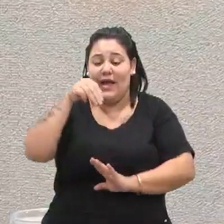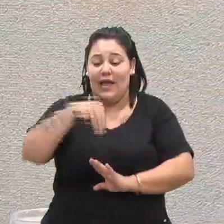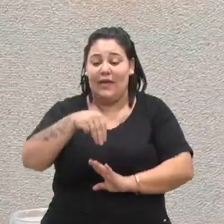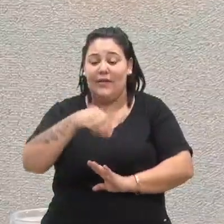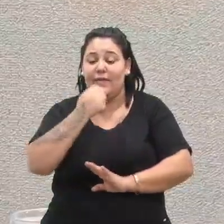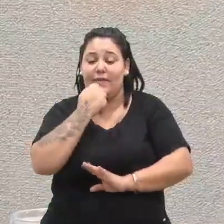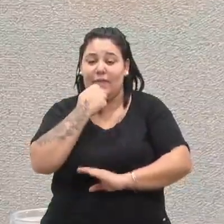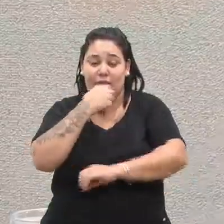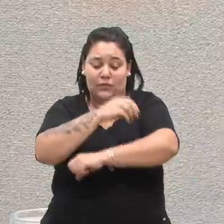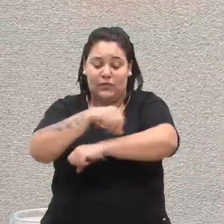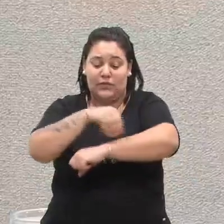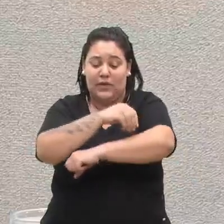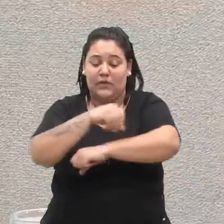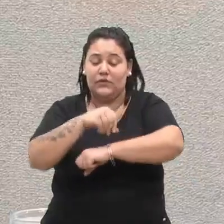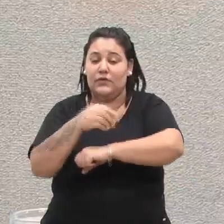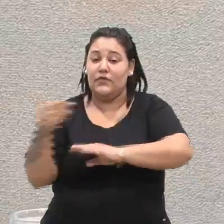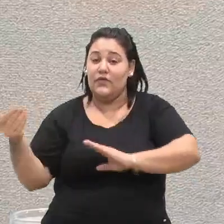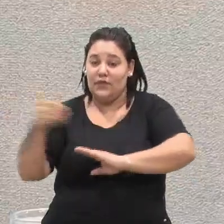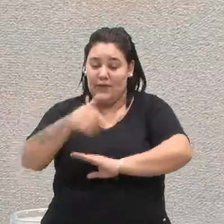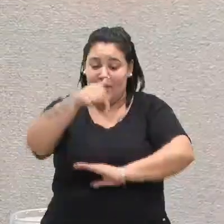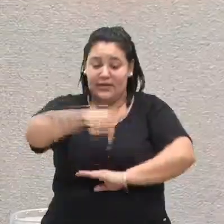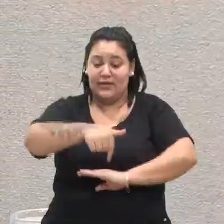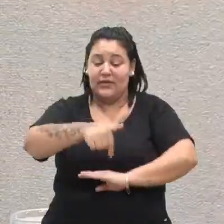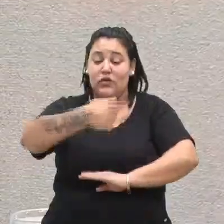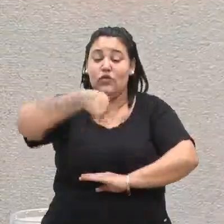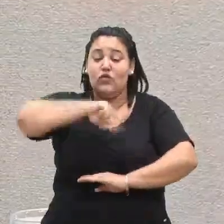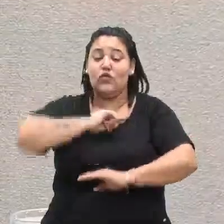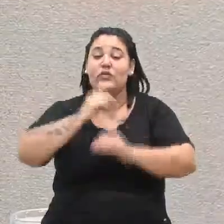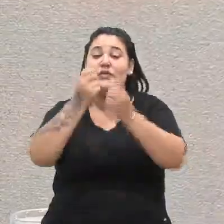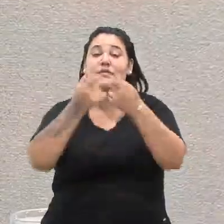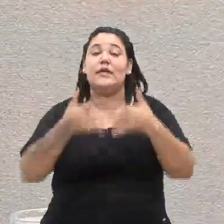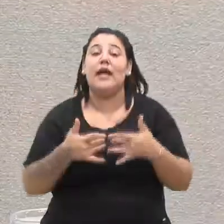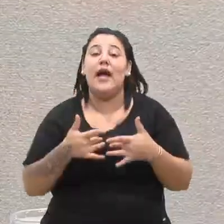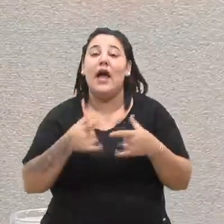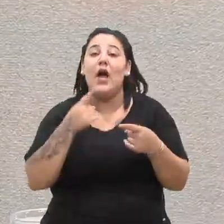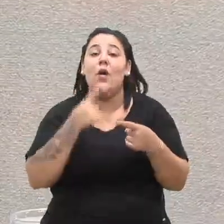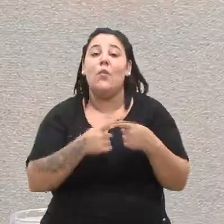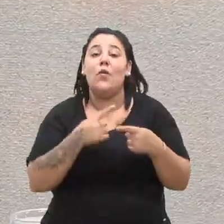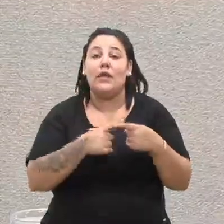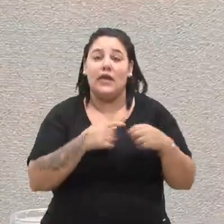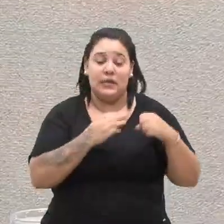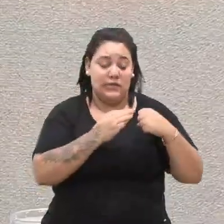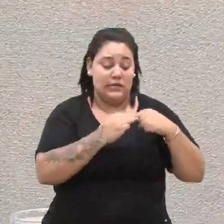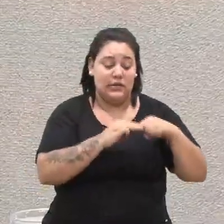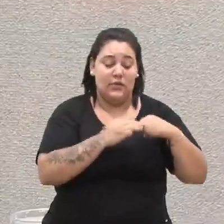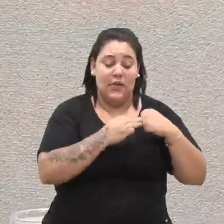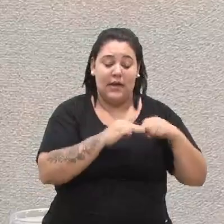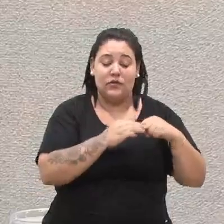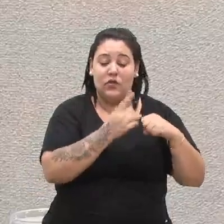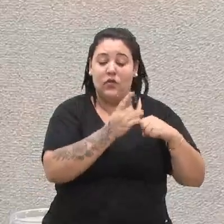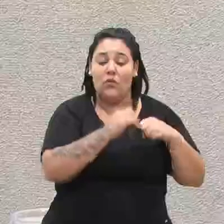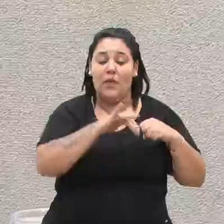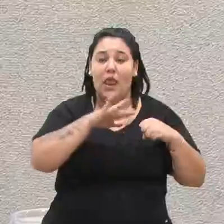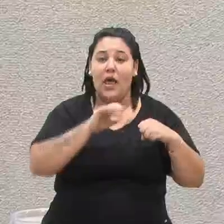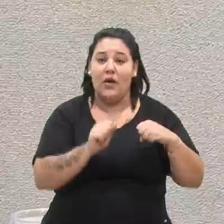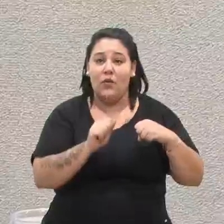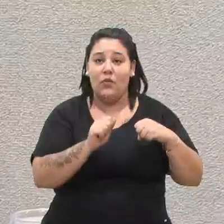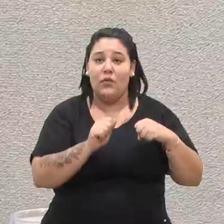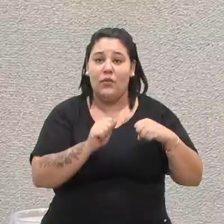viesse aqui nessa casa nos explicar por que em São Marcos é 1 milhão ao quilômetro e aqui é